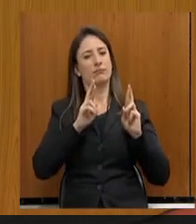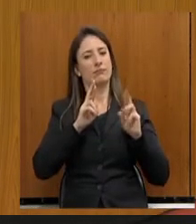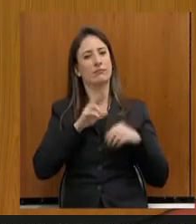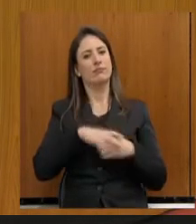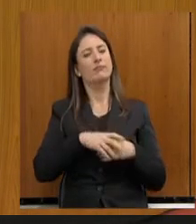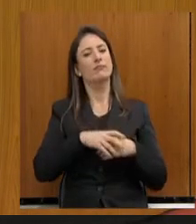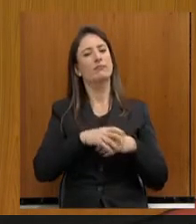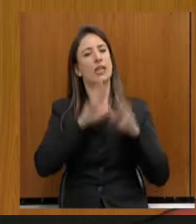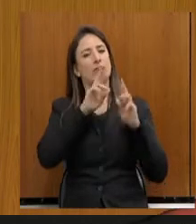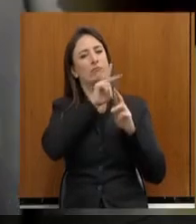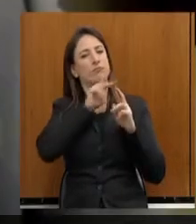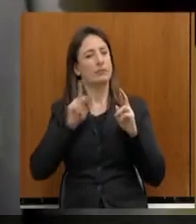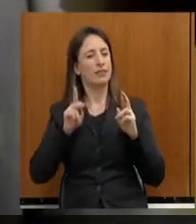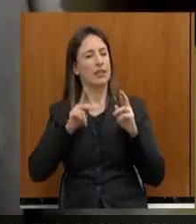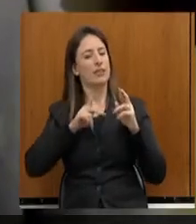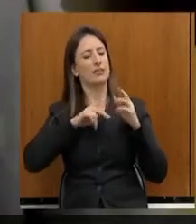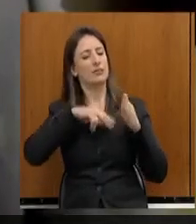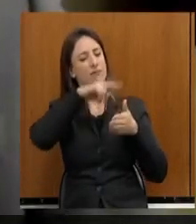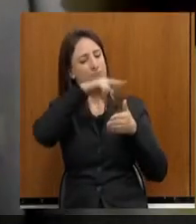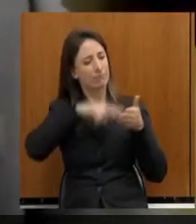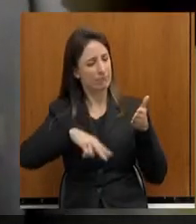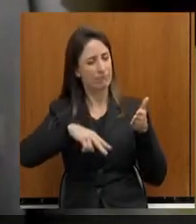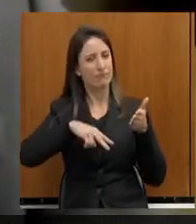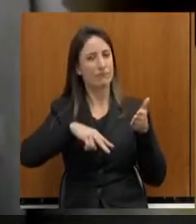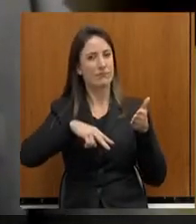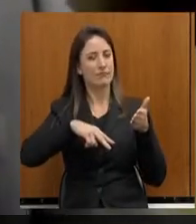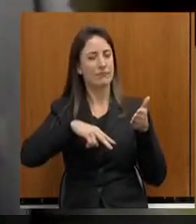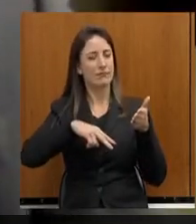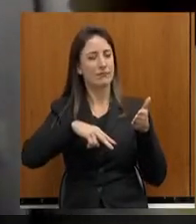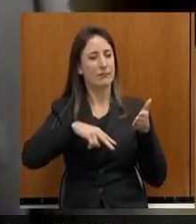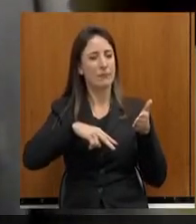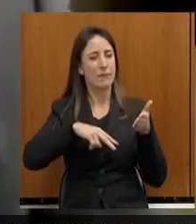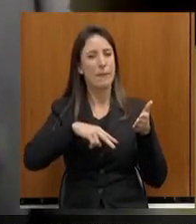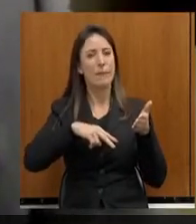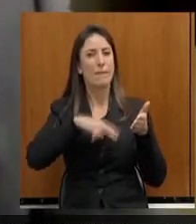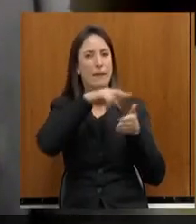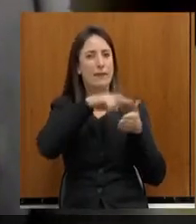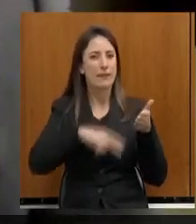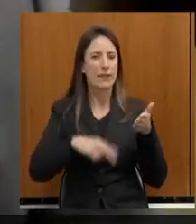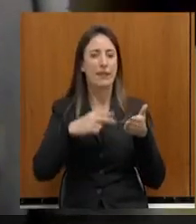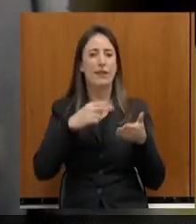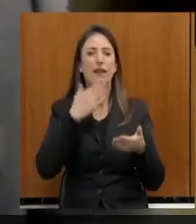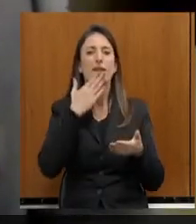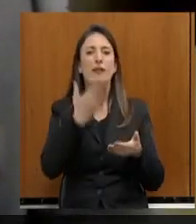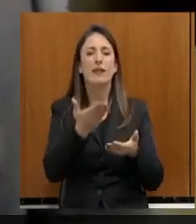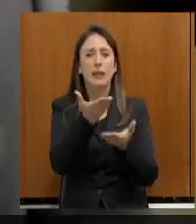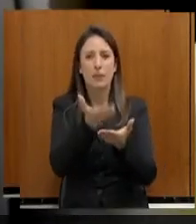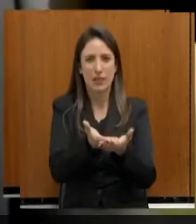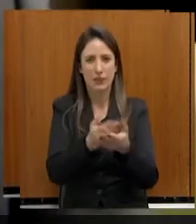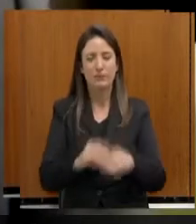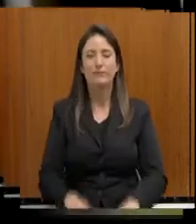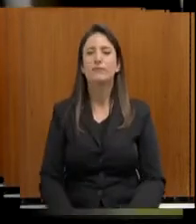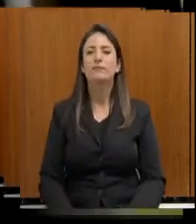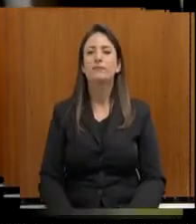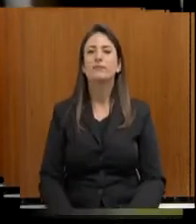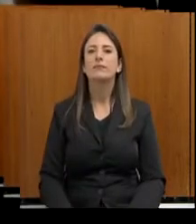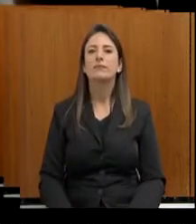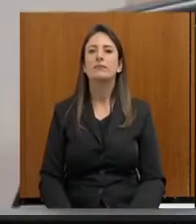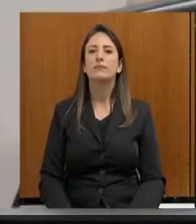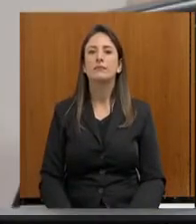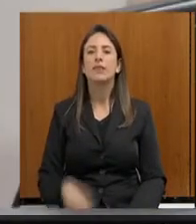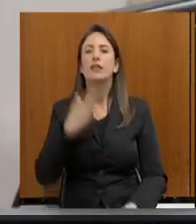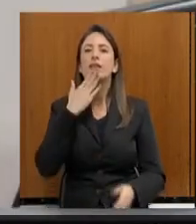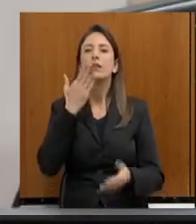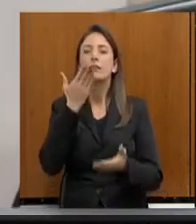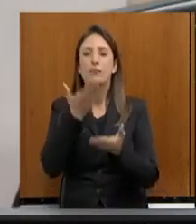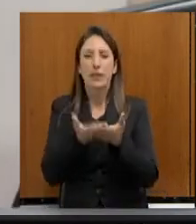Presidente porta Deus encarnado o requerimento de autoria do